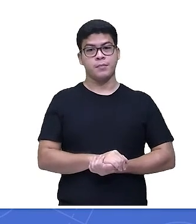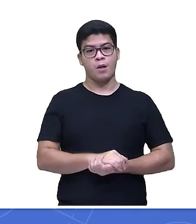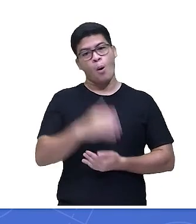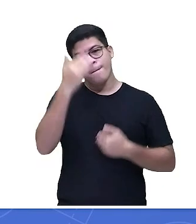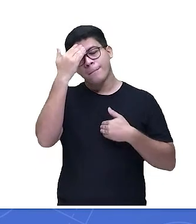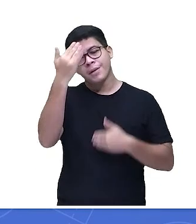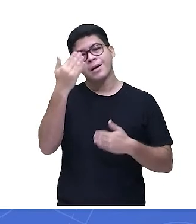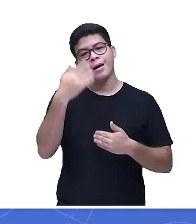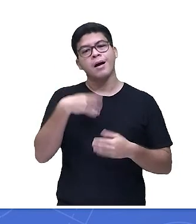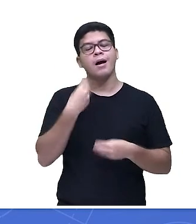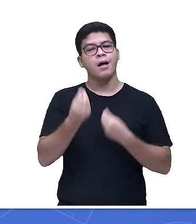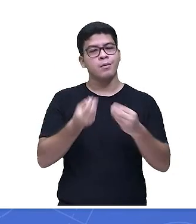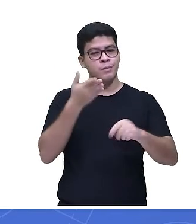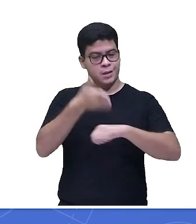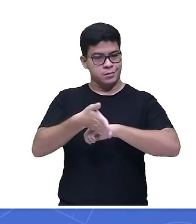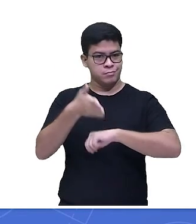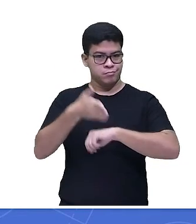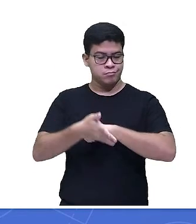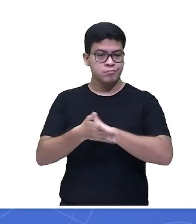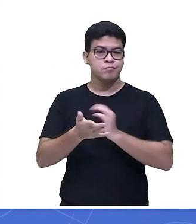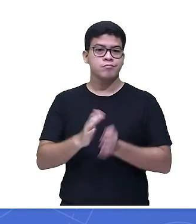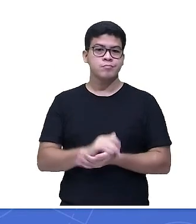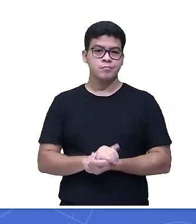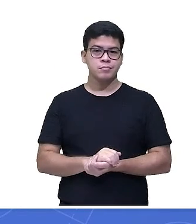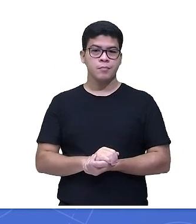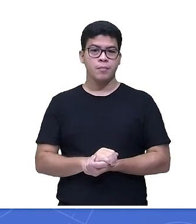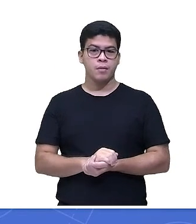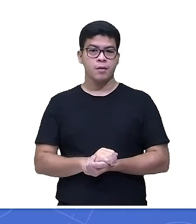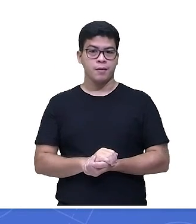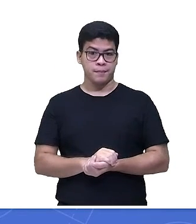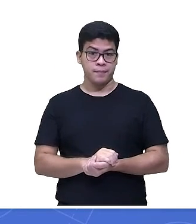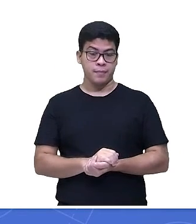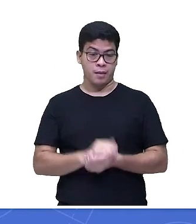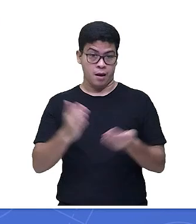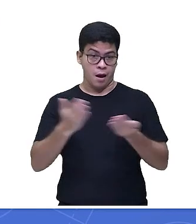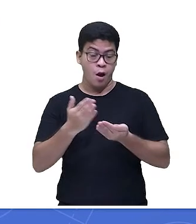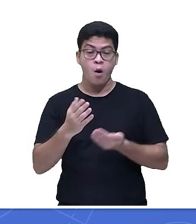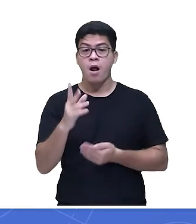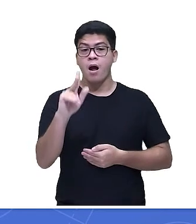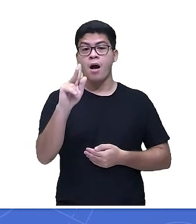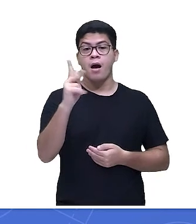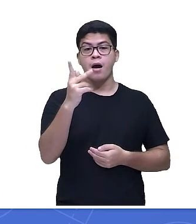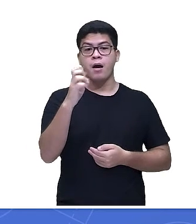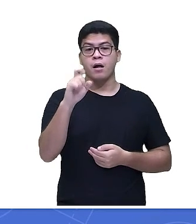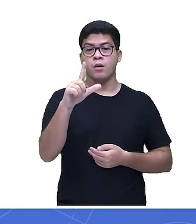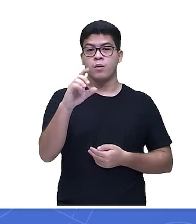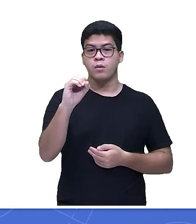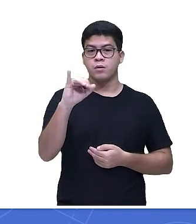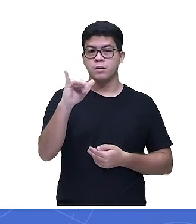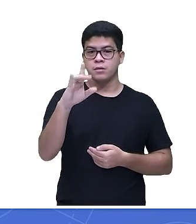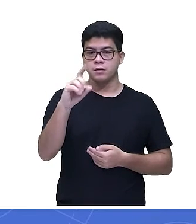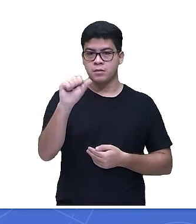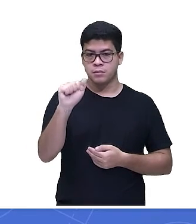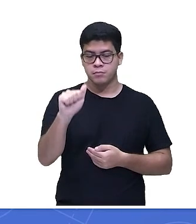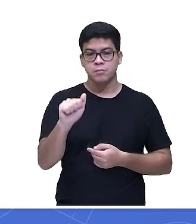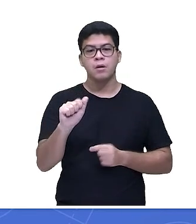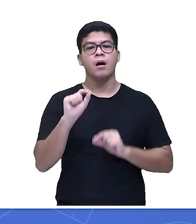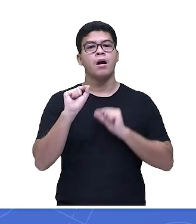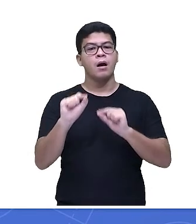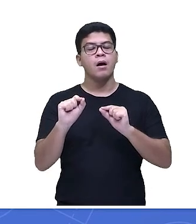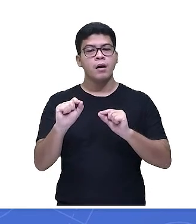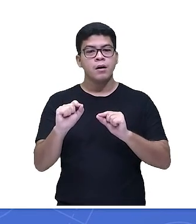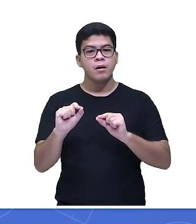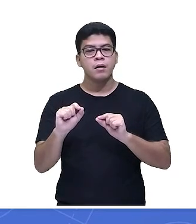Obrigada, Ricardo, pela sua participação. Vamos para o próximo, vamos ver quem tem mais. A Heloísa, né? A